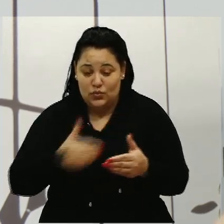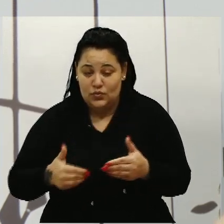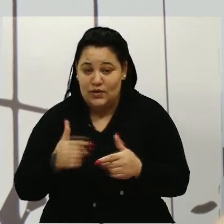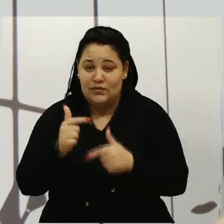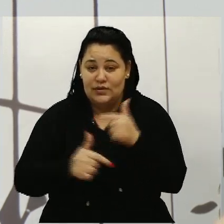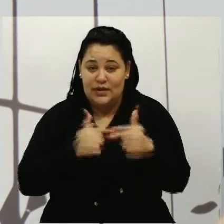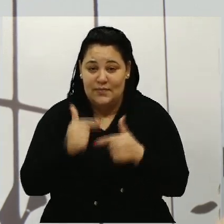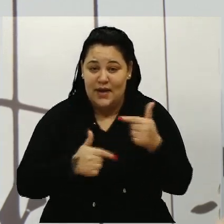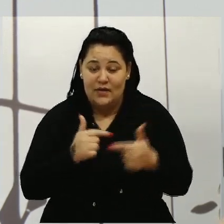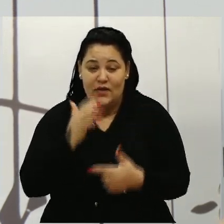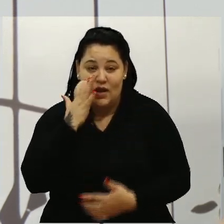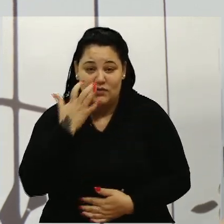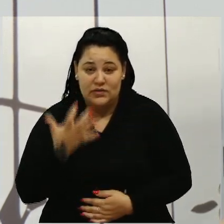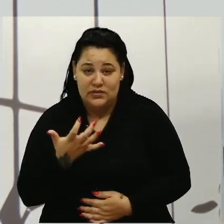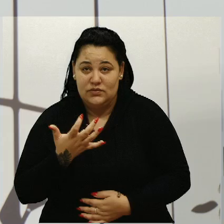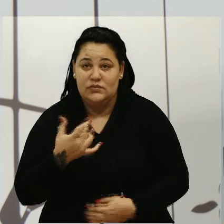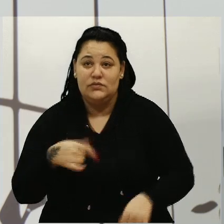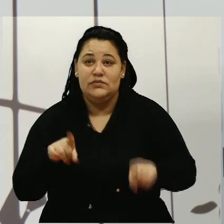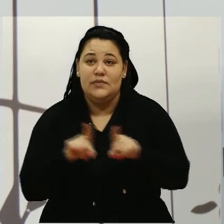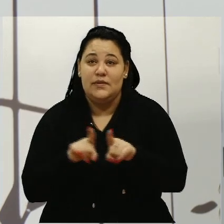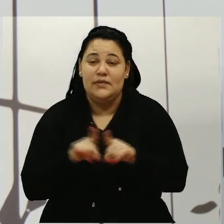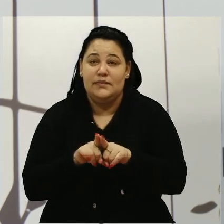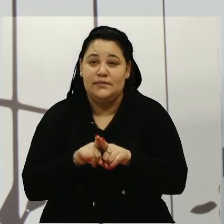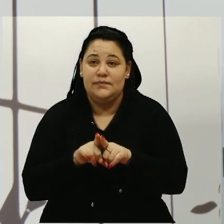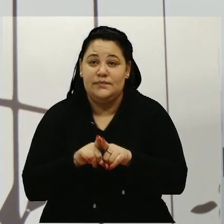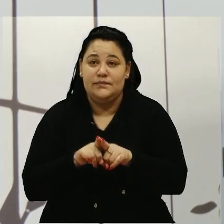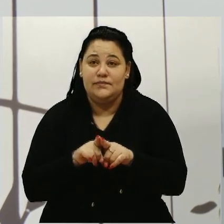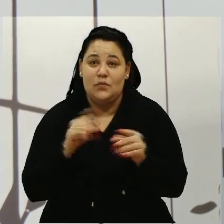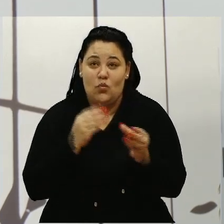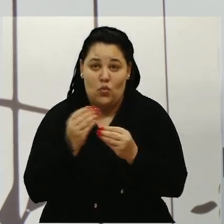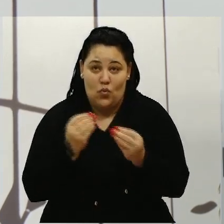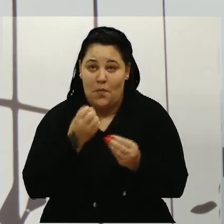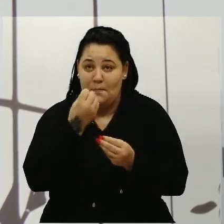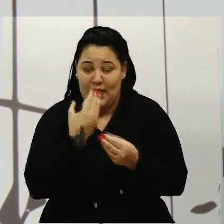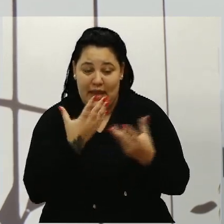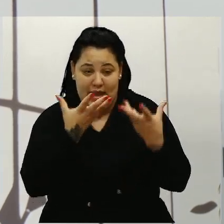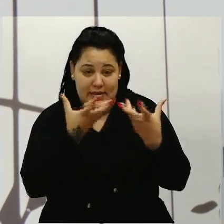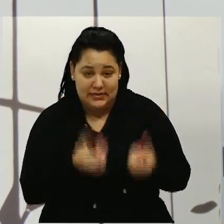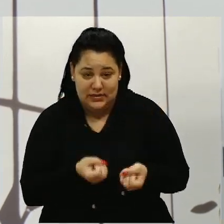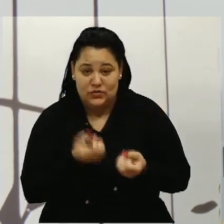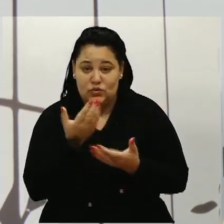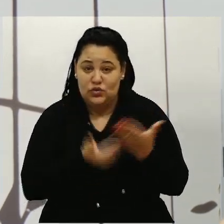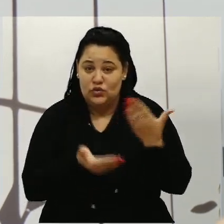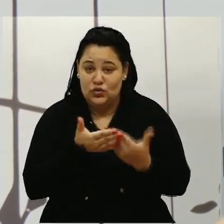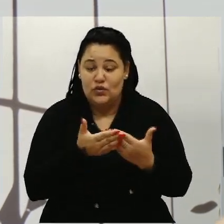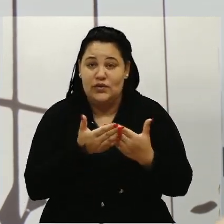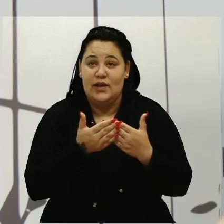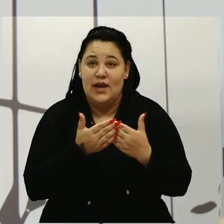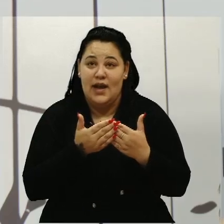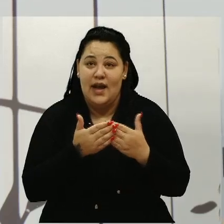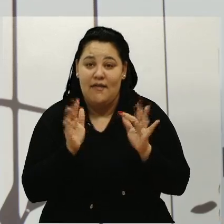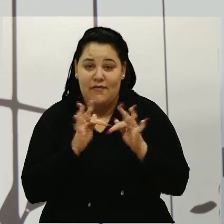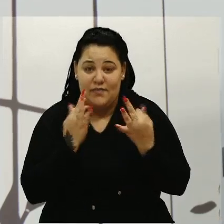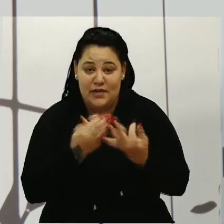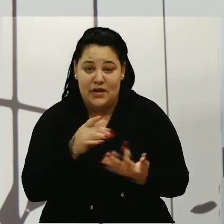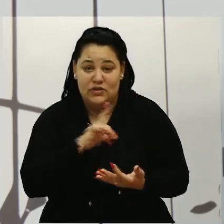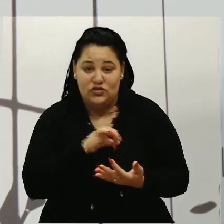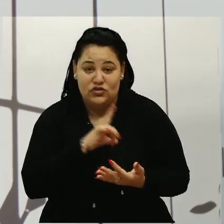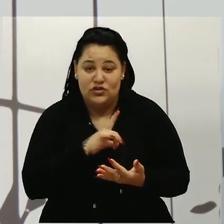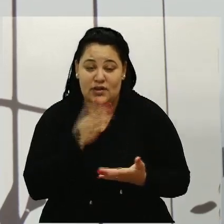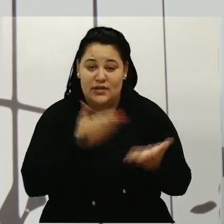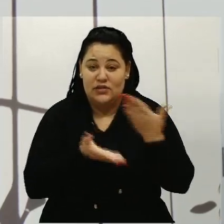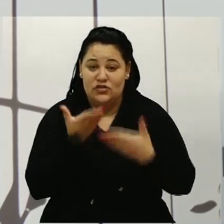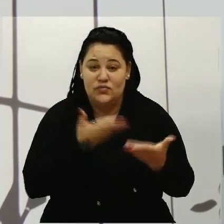que acontecia, foi muito bem aceito pelas famílias, tinha os atendimentos no ano passado,